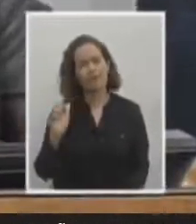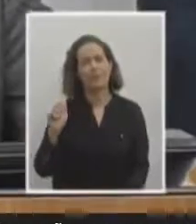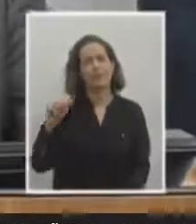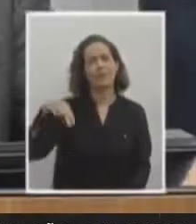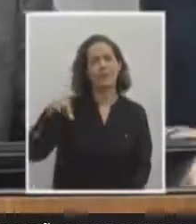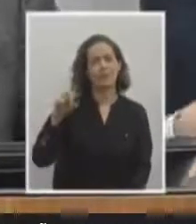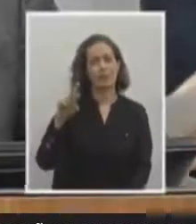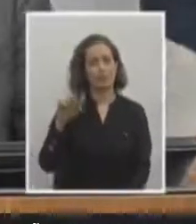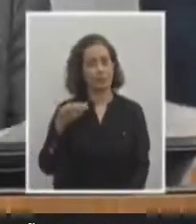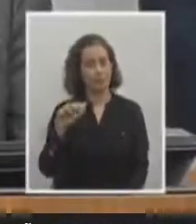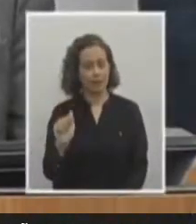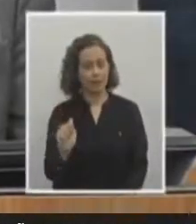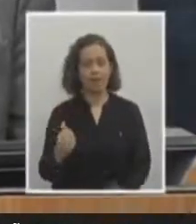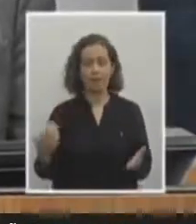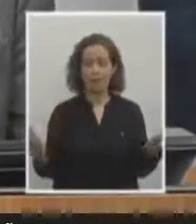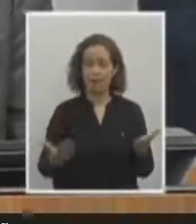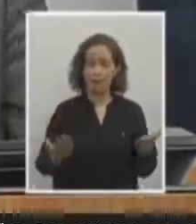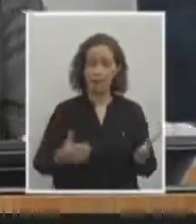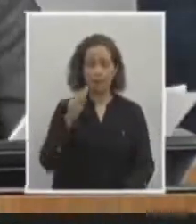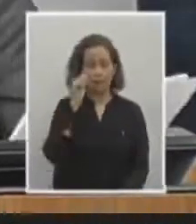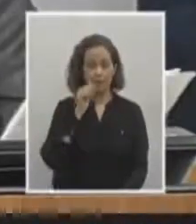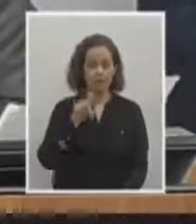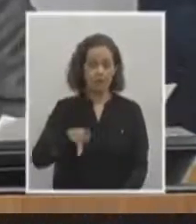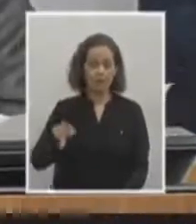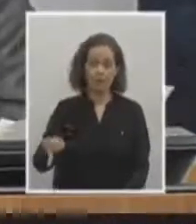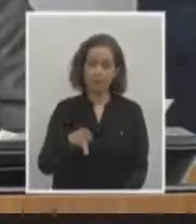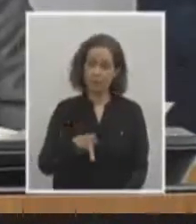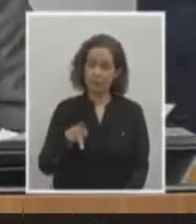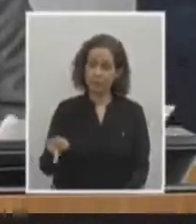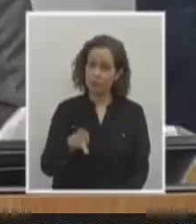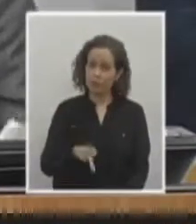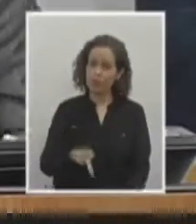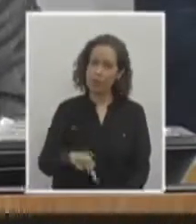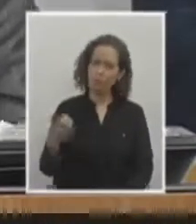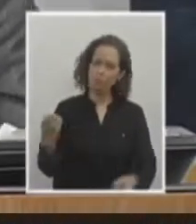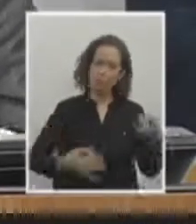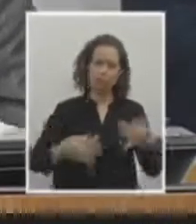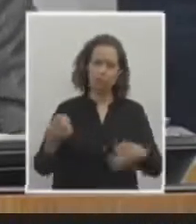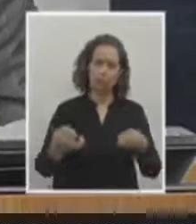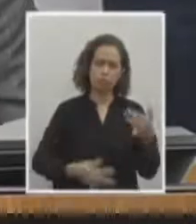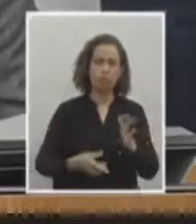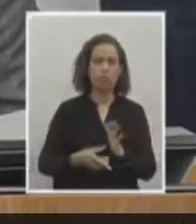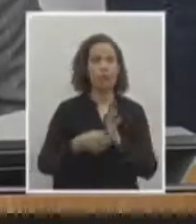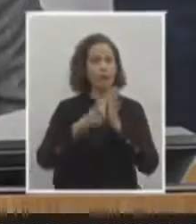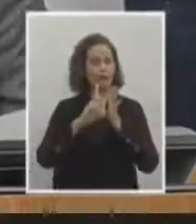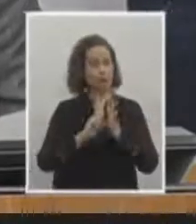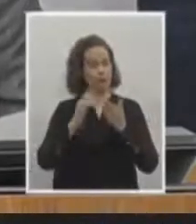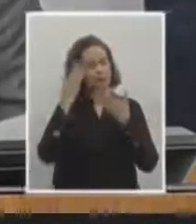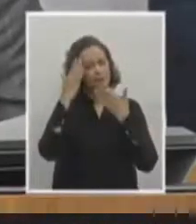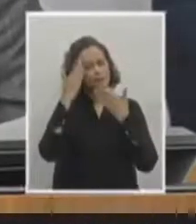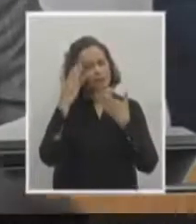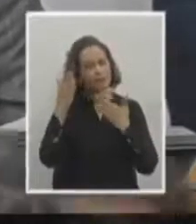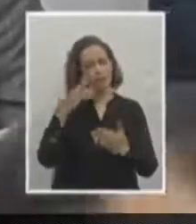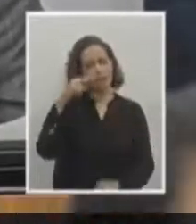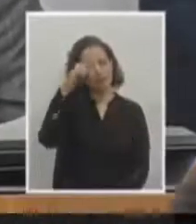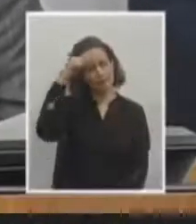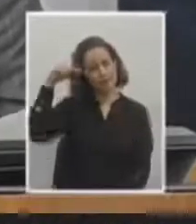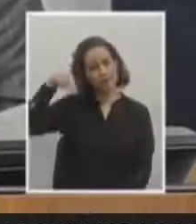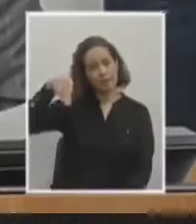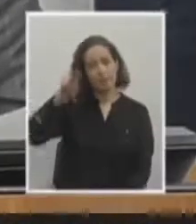Vamos passar aqui para a professora, a próxima, fazer uso da palavra. Antes, agradecer a Núbia